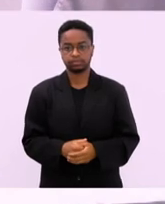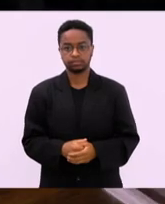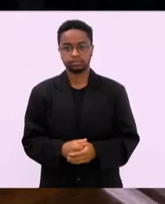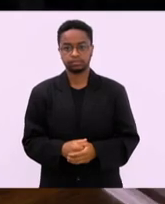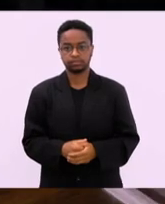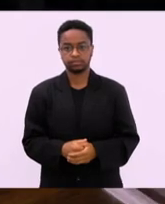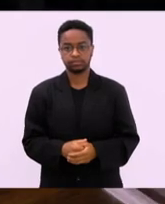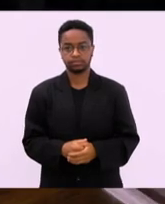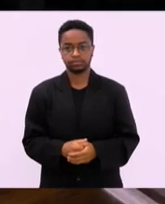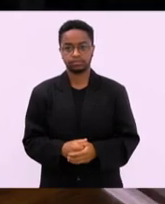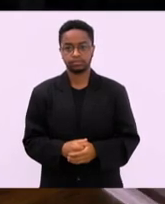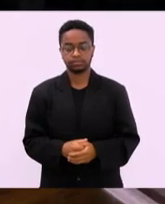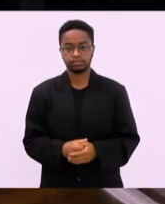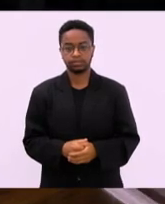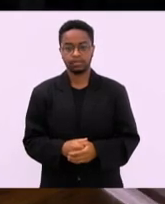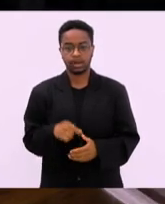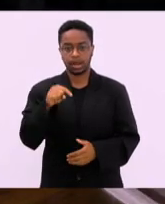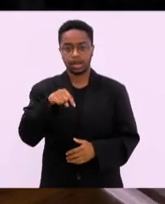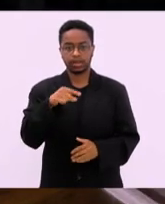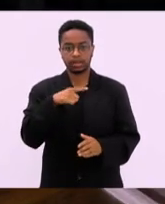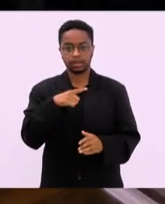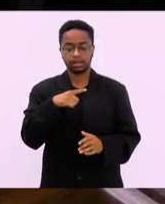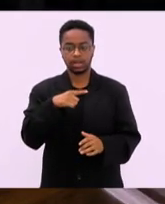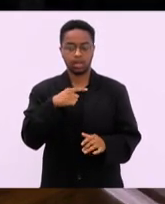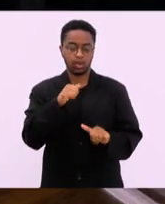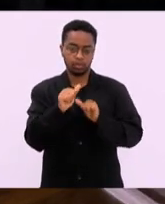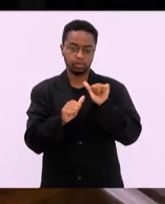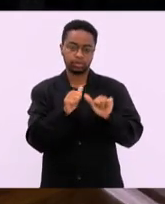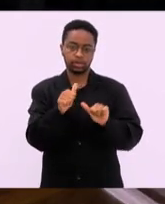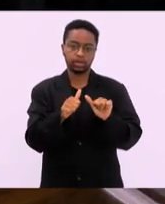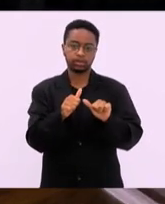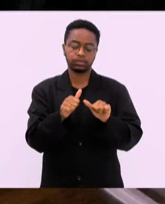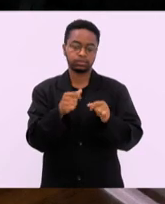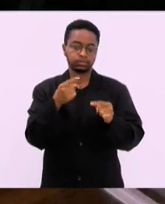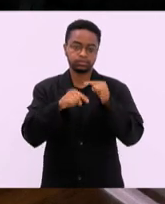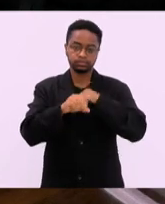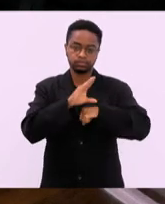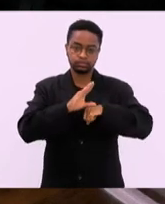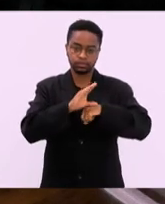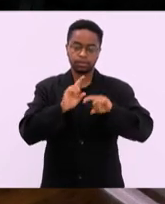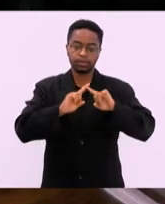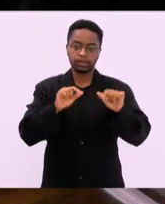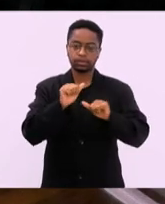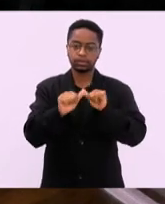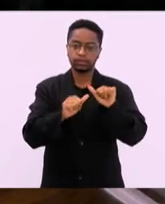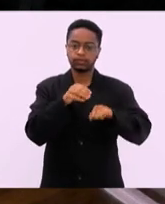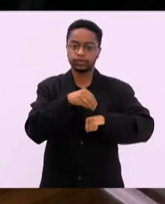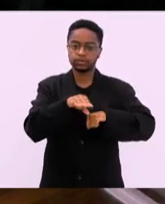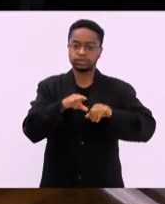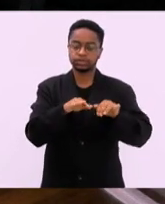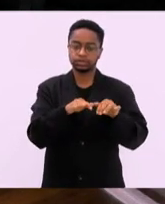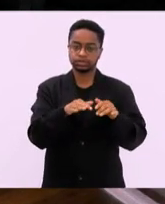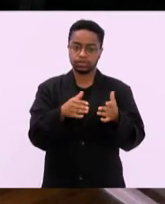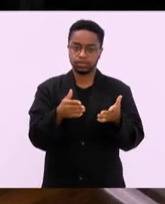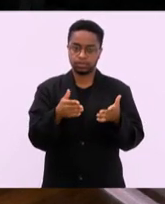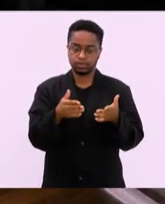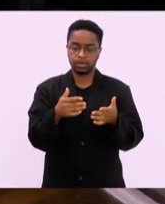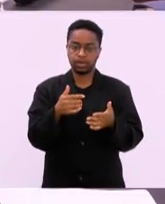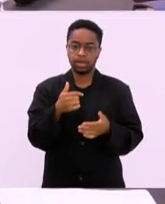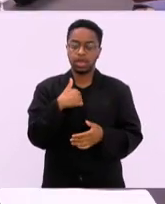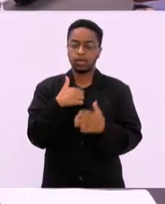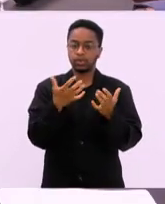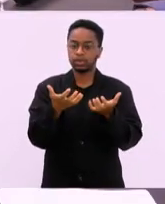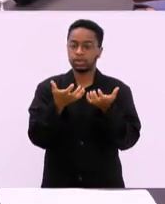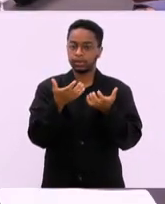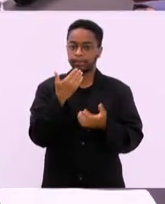Presidente, que está constitucional. Ele alterou. Eu fiz alteração pela inconstitucionalidade e a transformação em indicação, com base naquilo que a gente tem discutido na... Eu queria, senhor